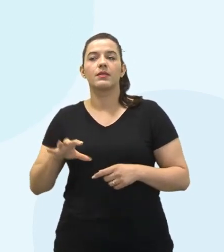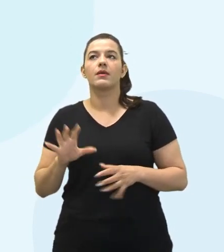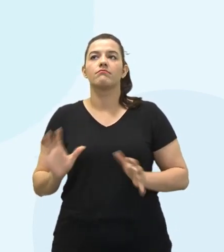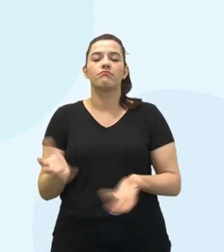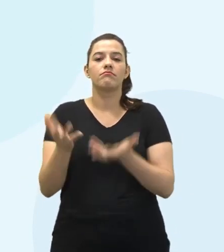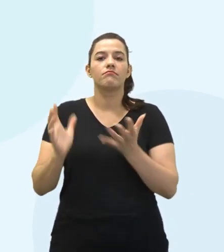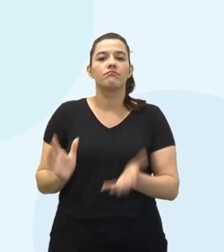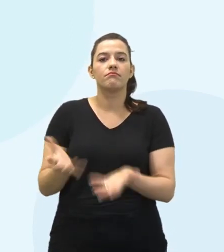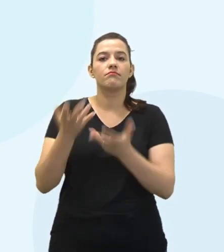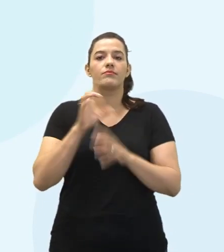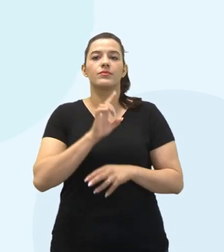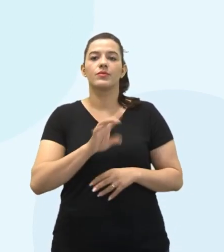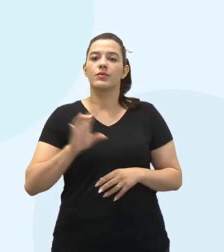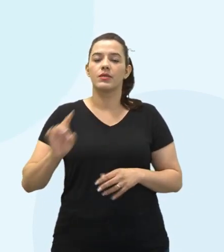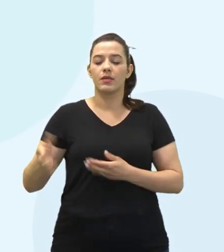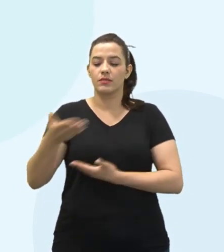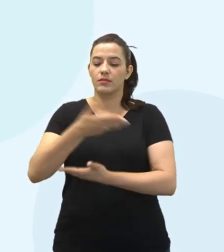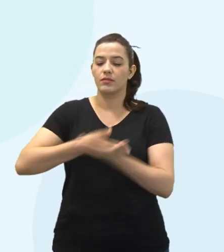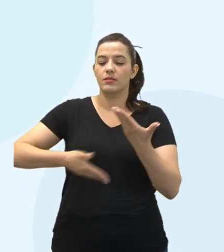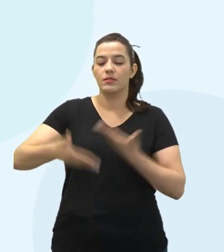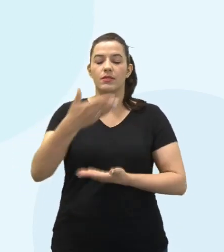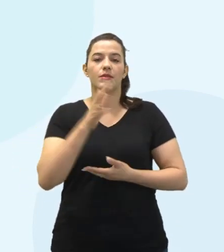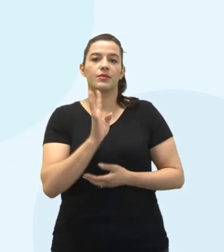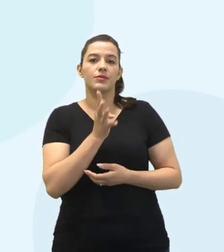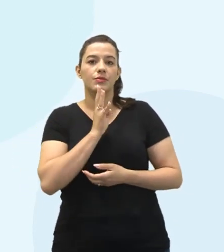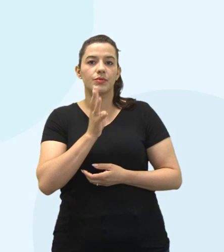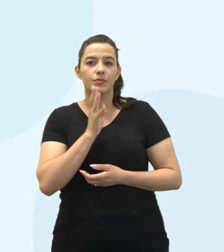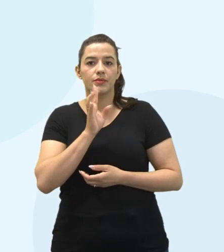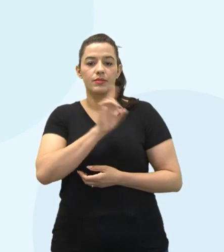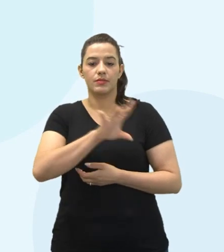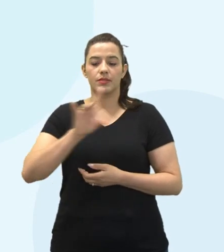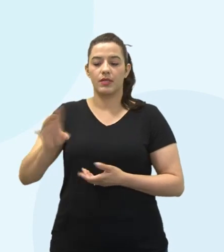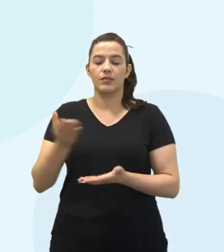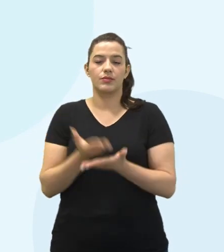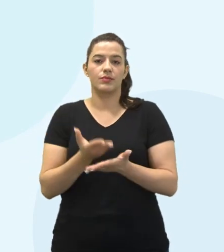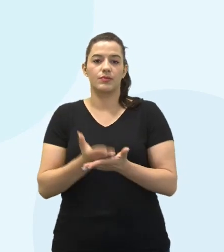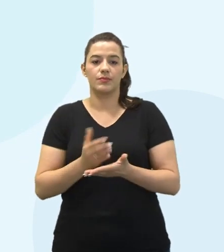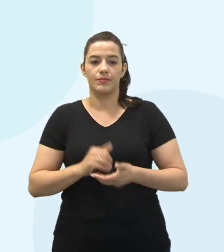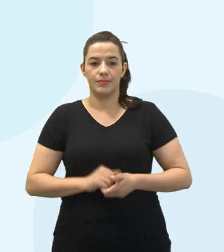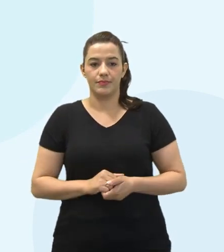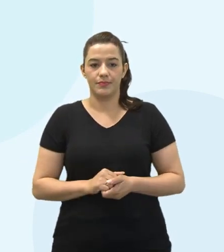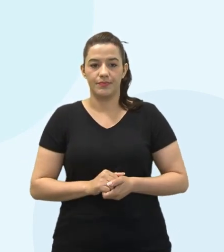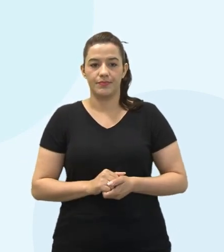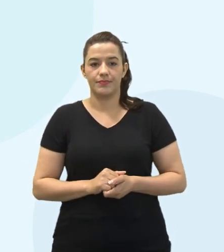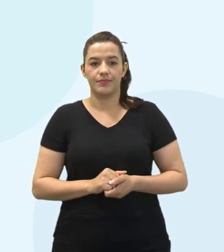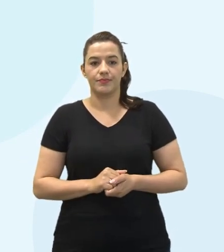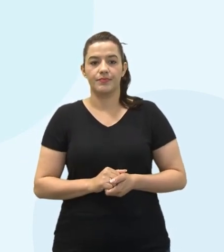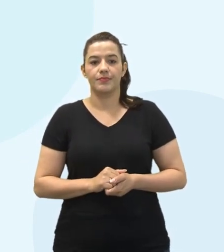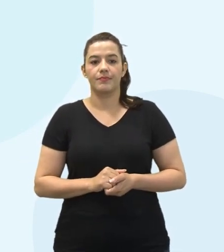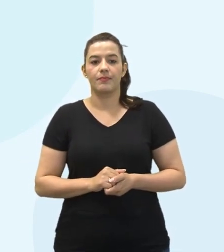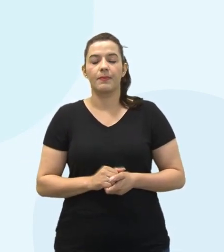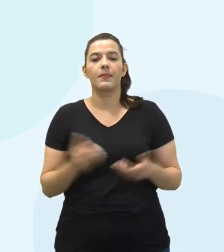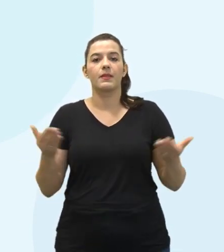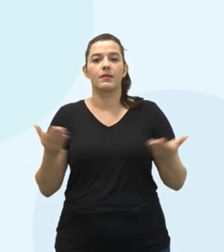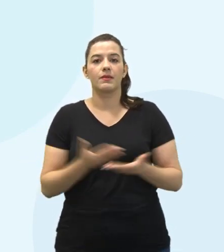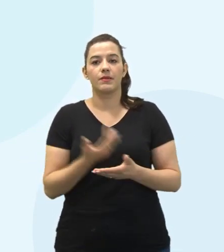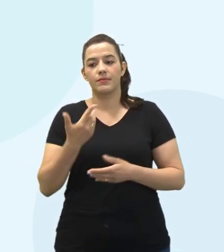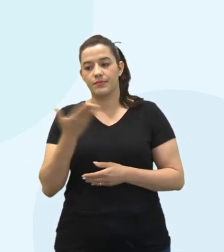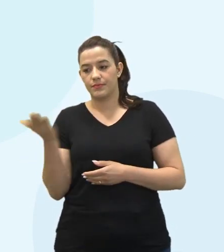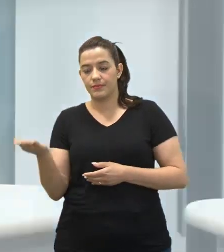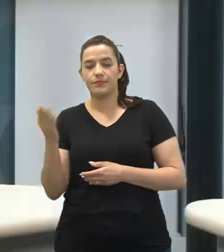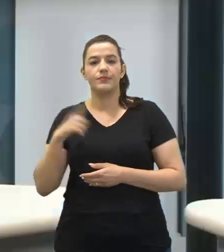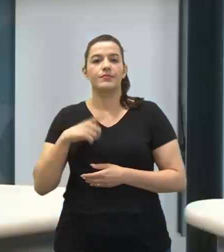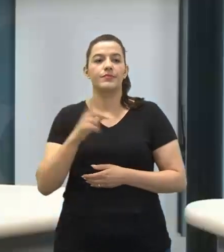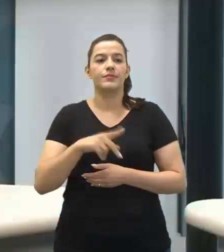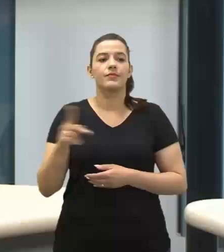promover Então essa troca de conhecimento entre os estudantes Tá certo agora eu vou passar a palavra para